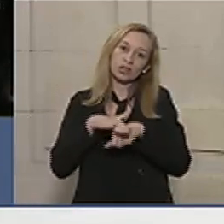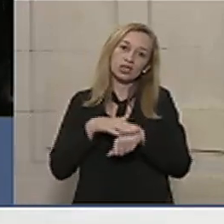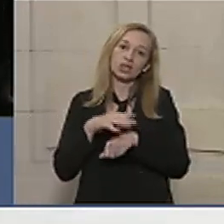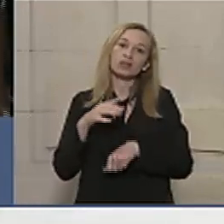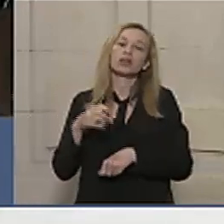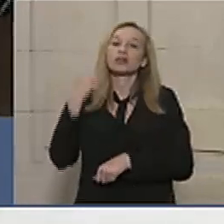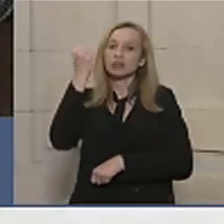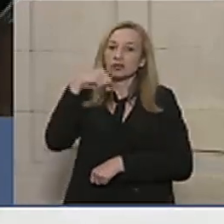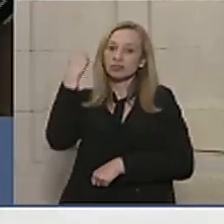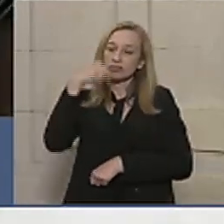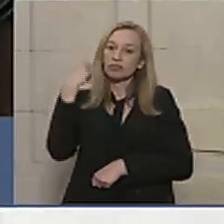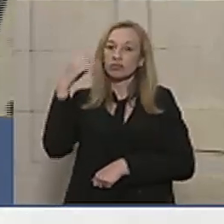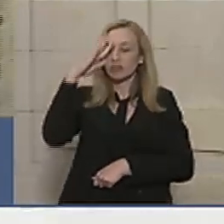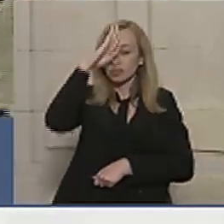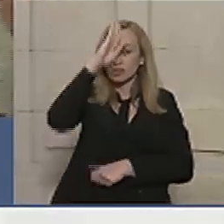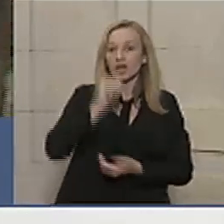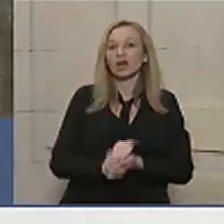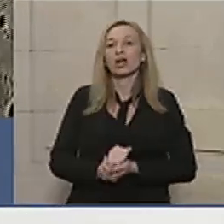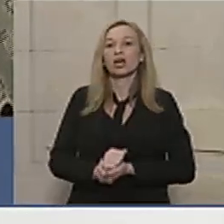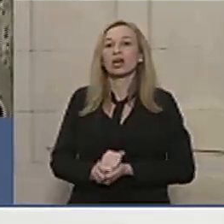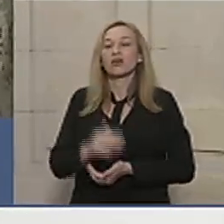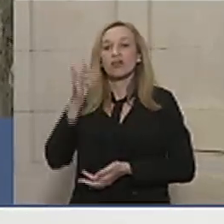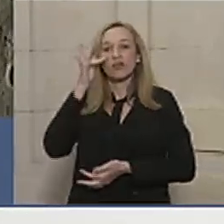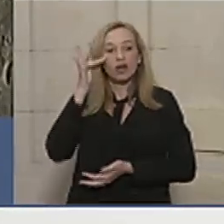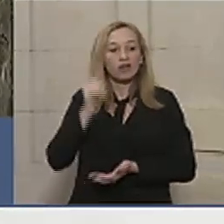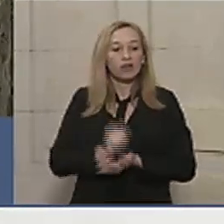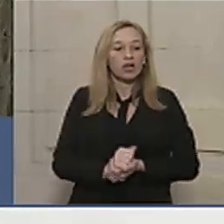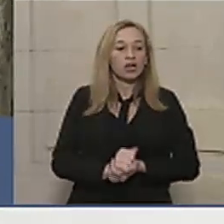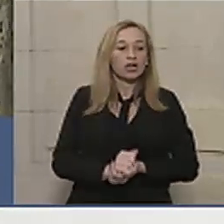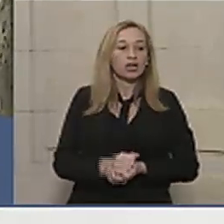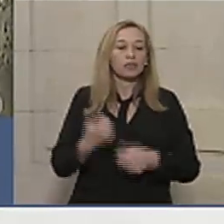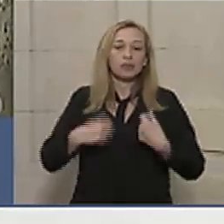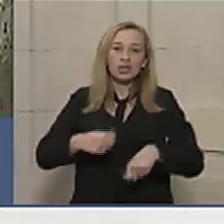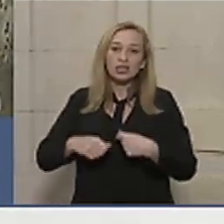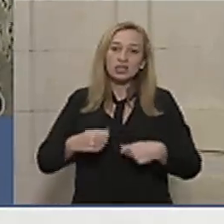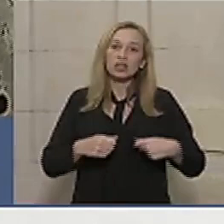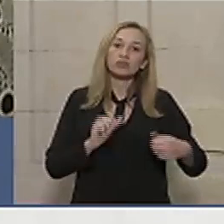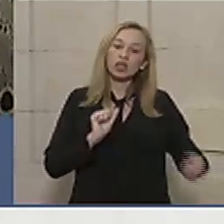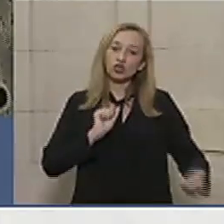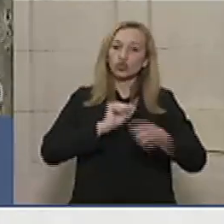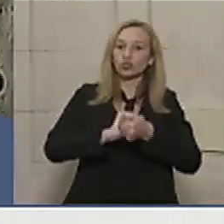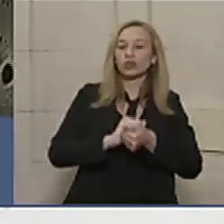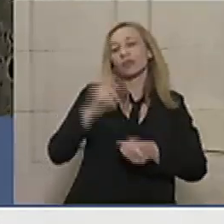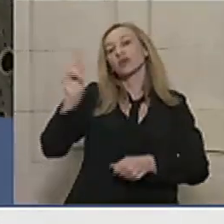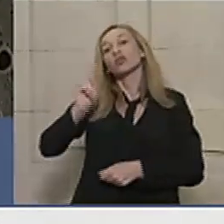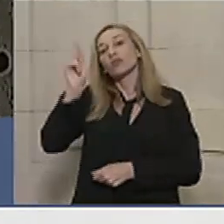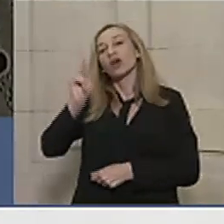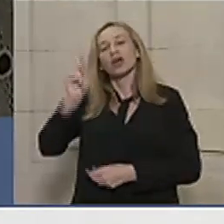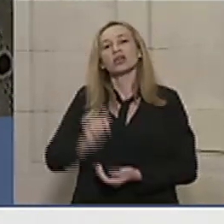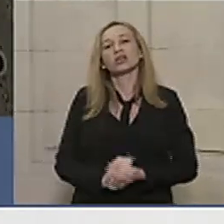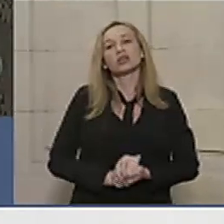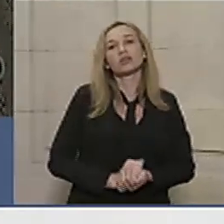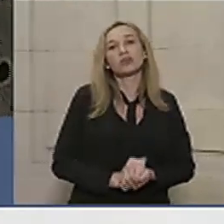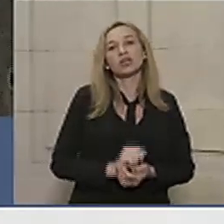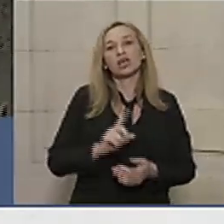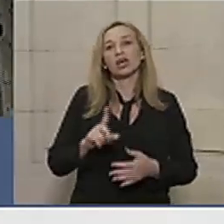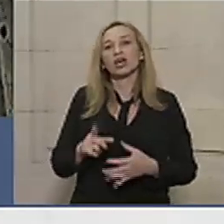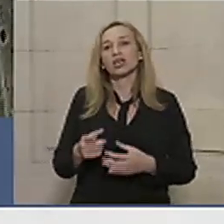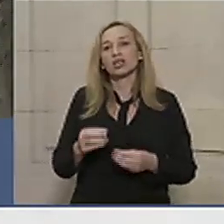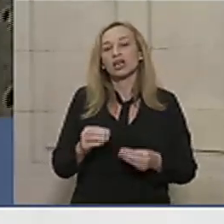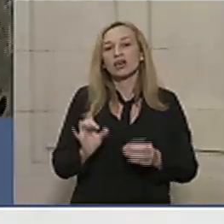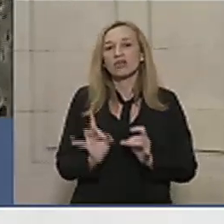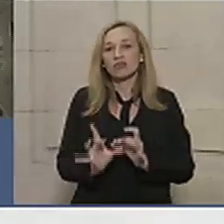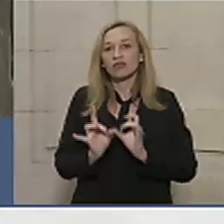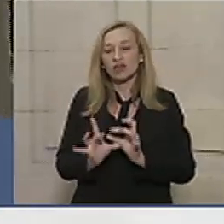senador Flávio Bolsonaro, no sentido de que precisamos diligenciar junto à Petrobras para que as importações de